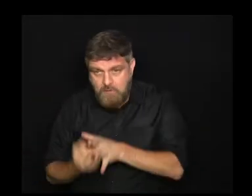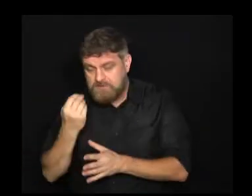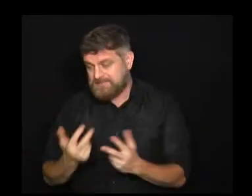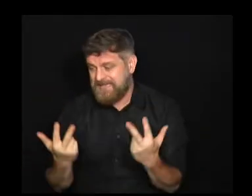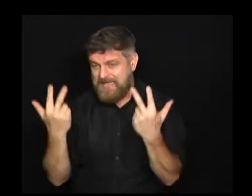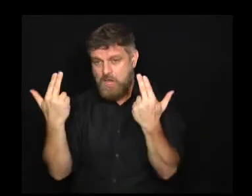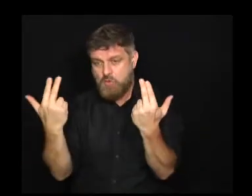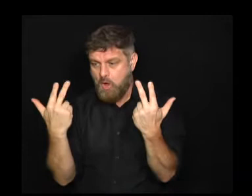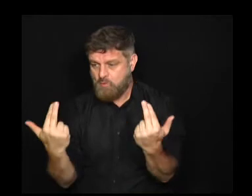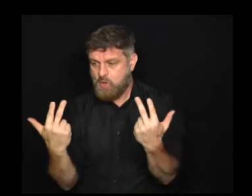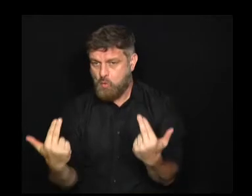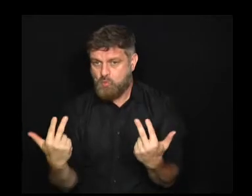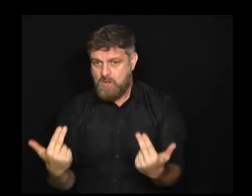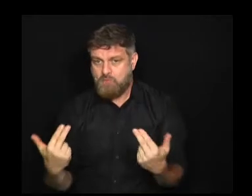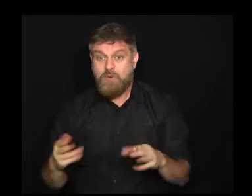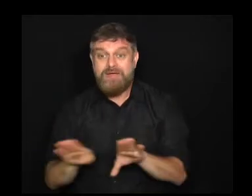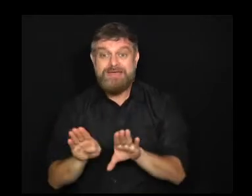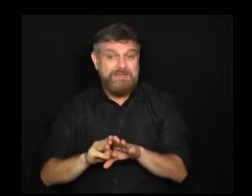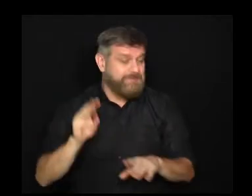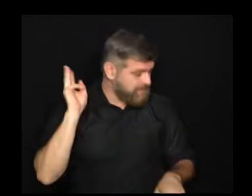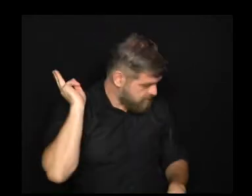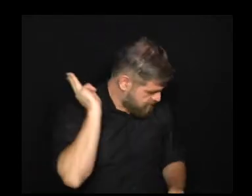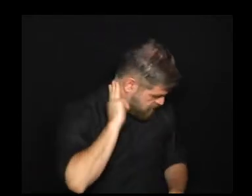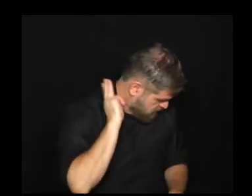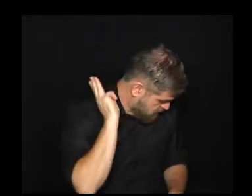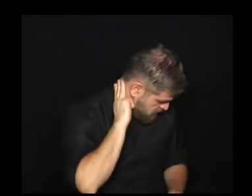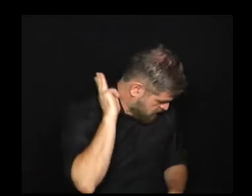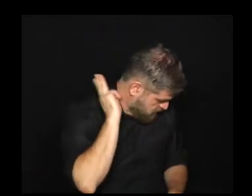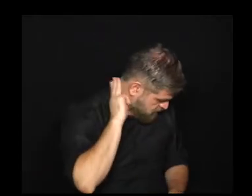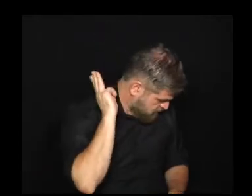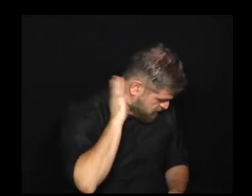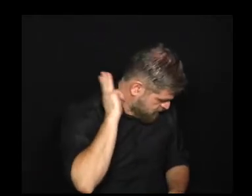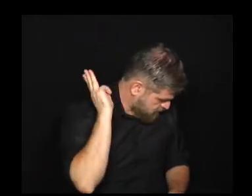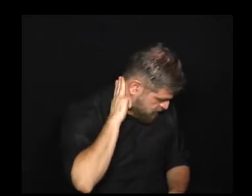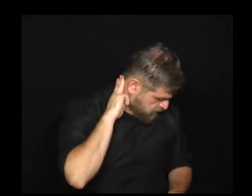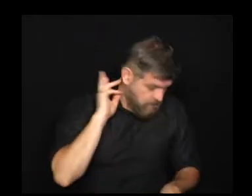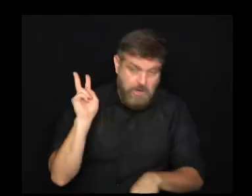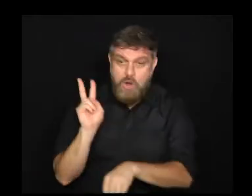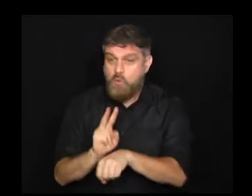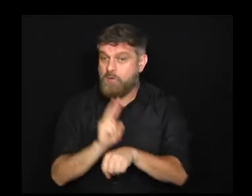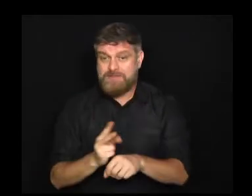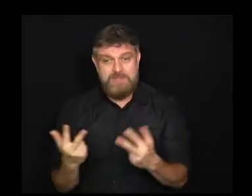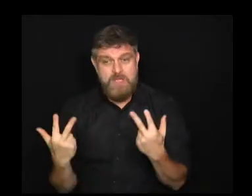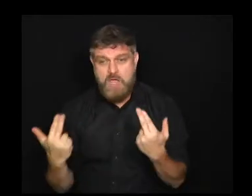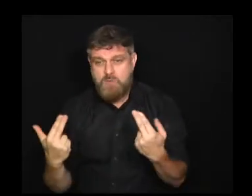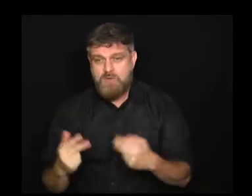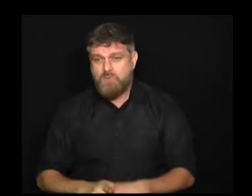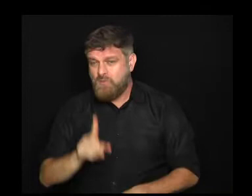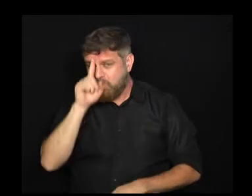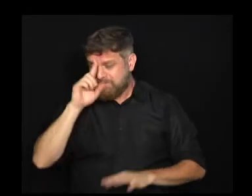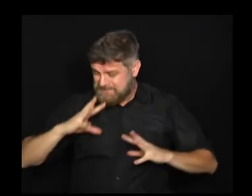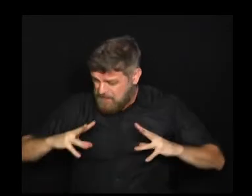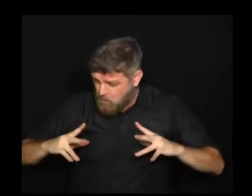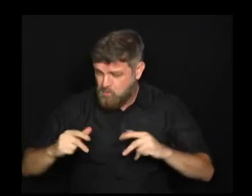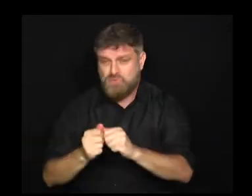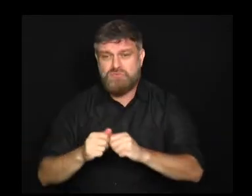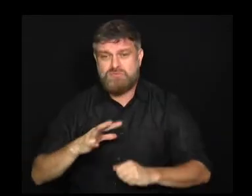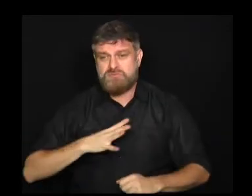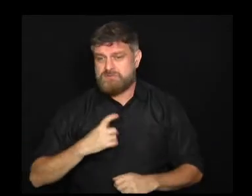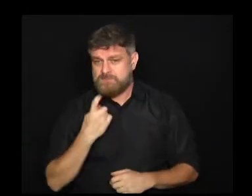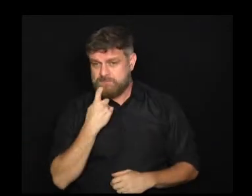e que faz para meningite. Tá? Então, não é um cuidado diferente. Então, todos os hospitais do município de